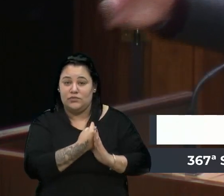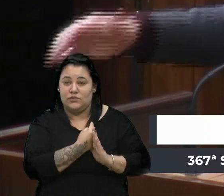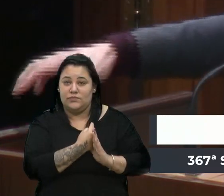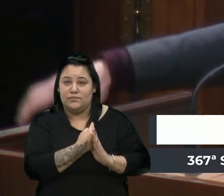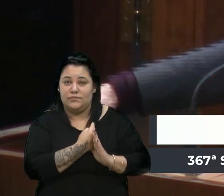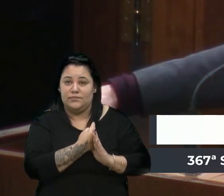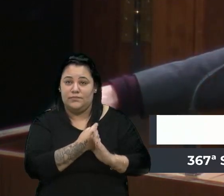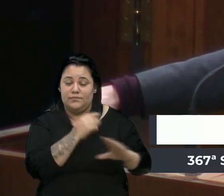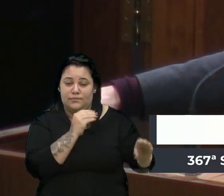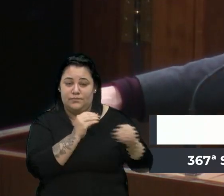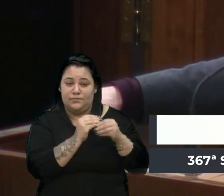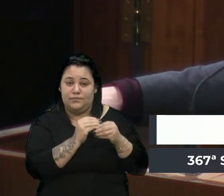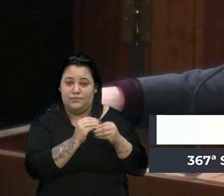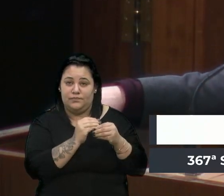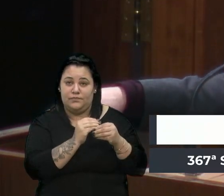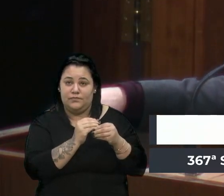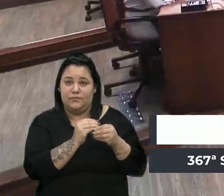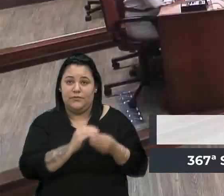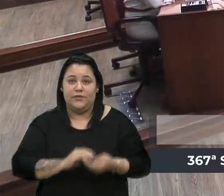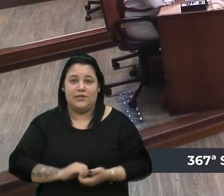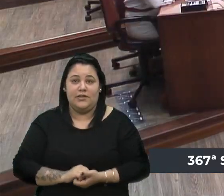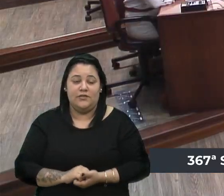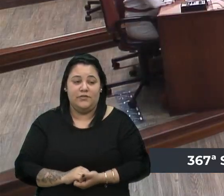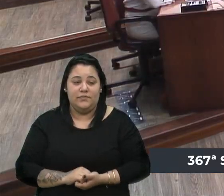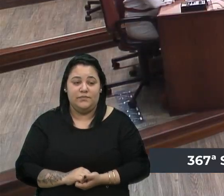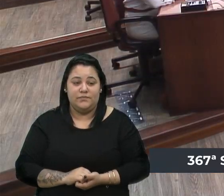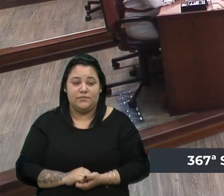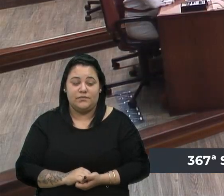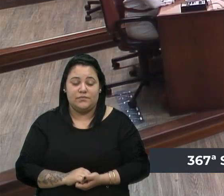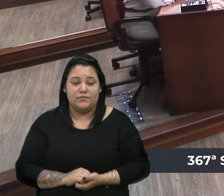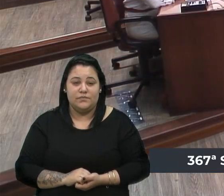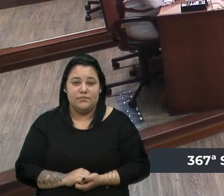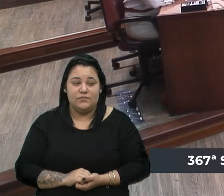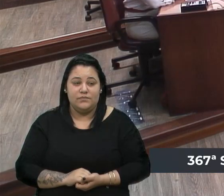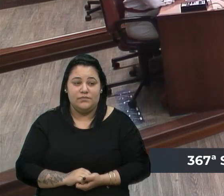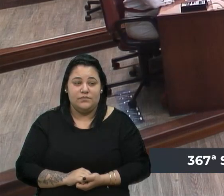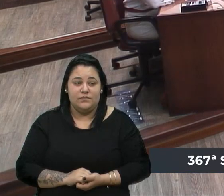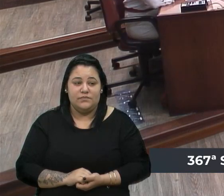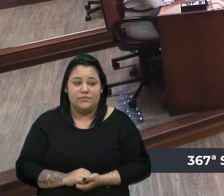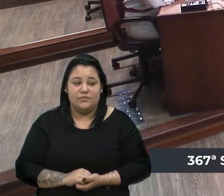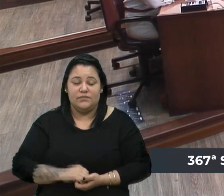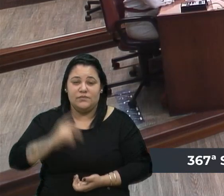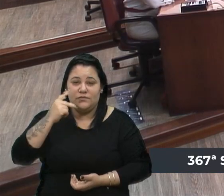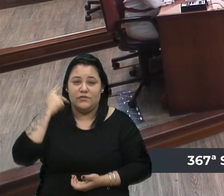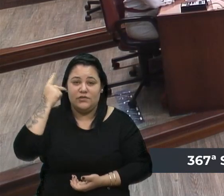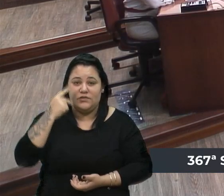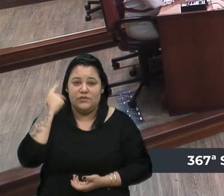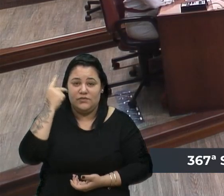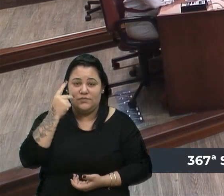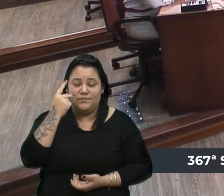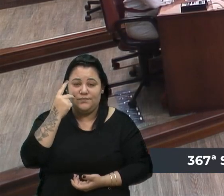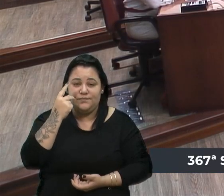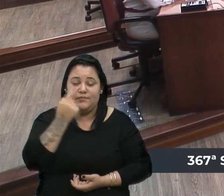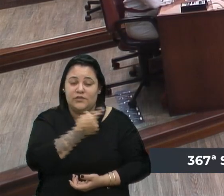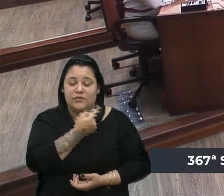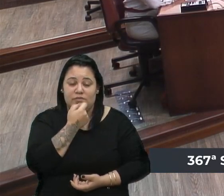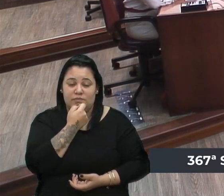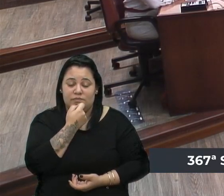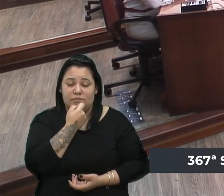por gentileza, meu colega vereador Fantinel. Vereador Valim, eu preciso lhe dizer que meus